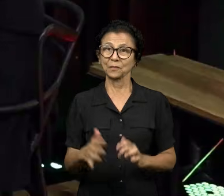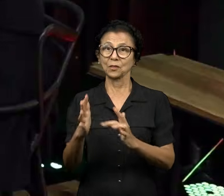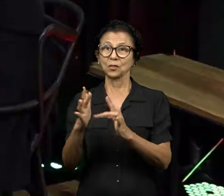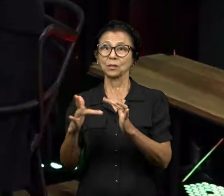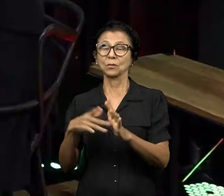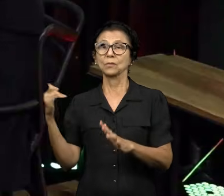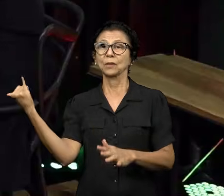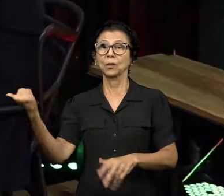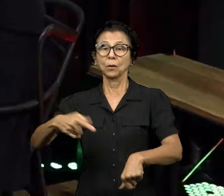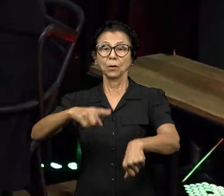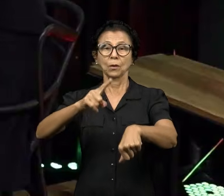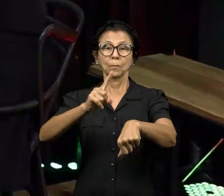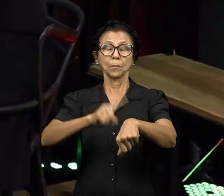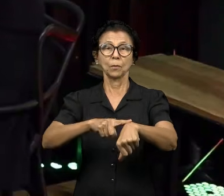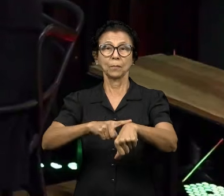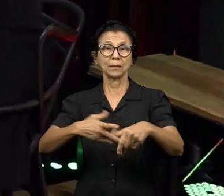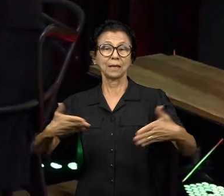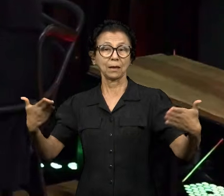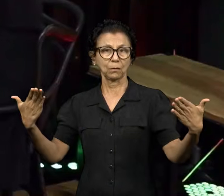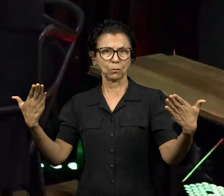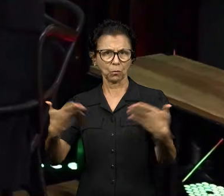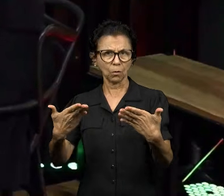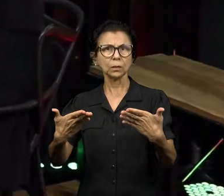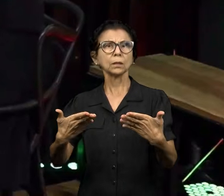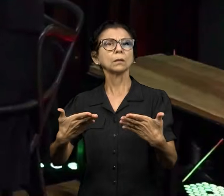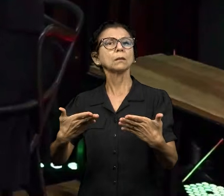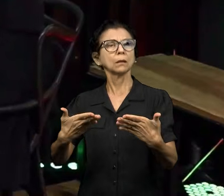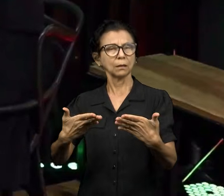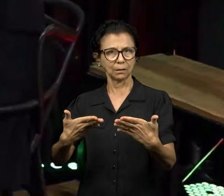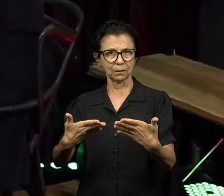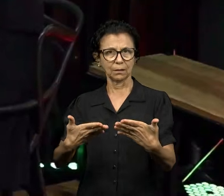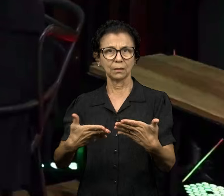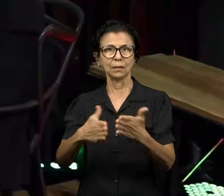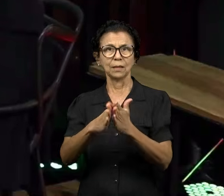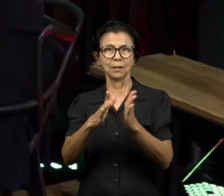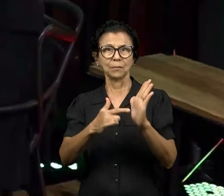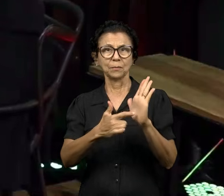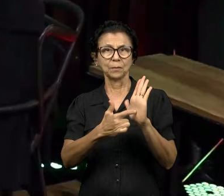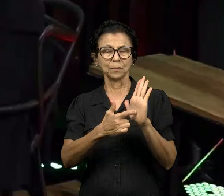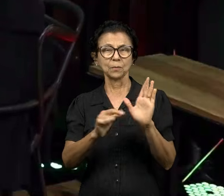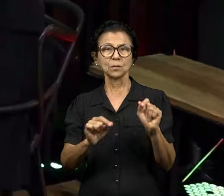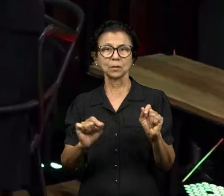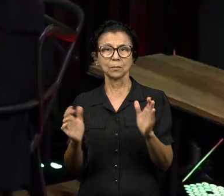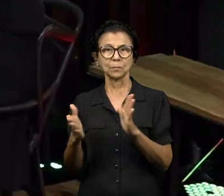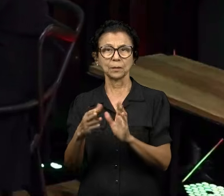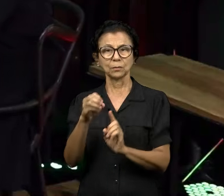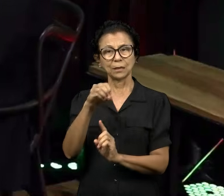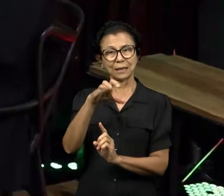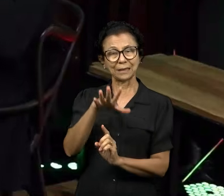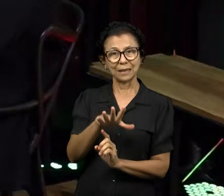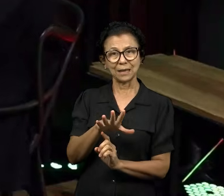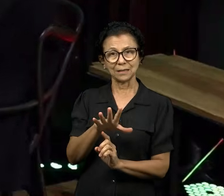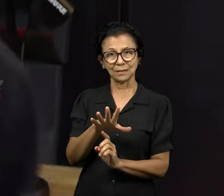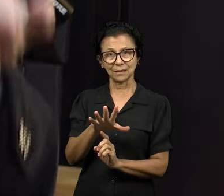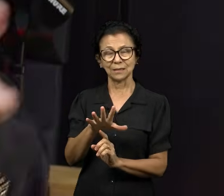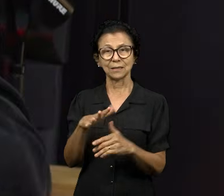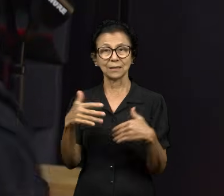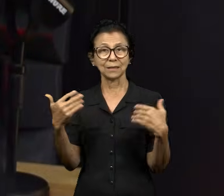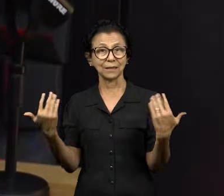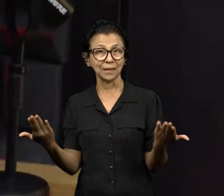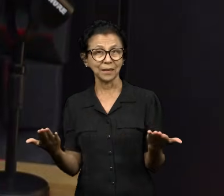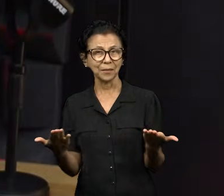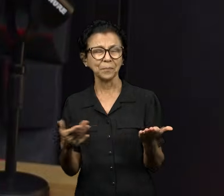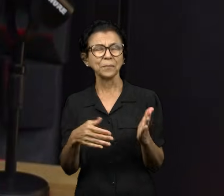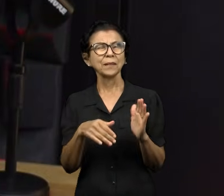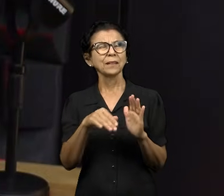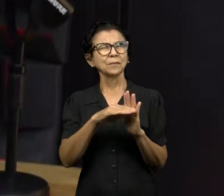o momento, né? Nós estamos vivendo esse momento que a Bíblia ela traz como o período da graça, né? É o momento que a porta das